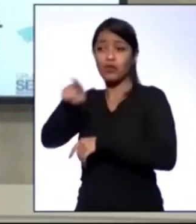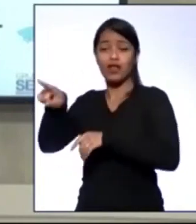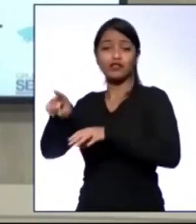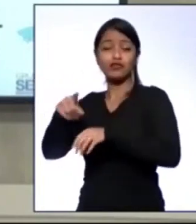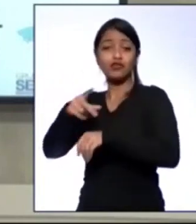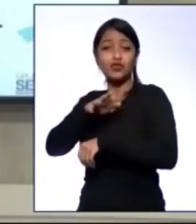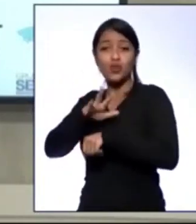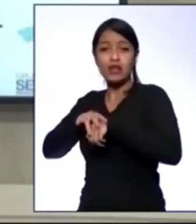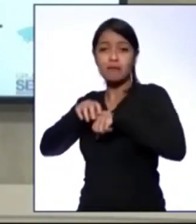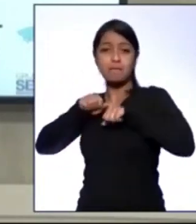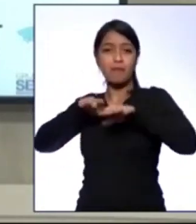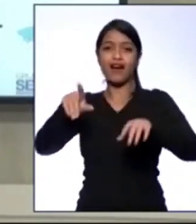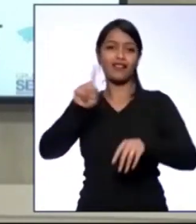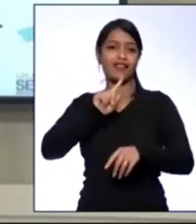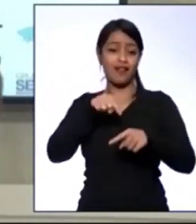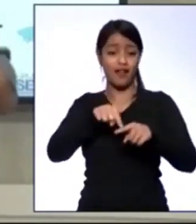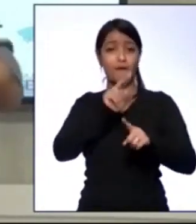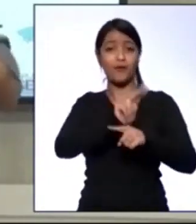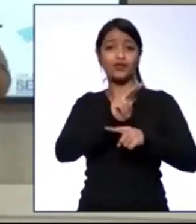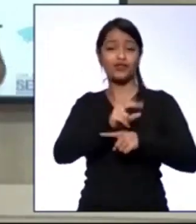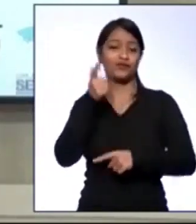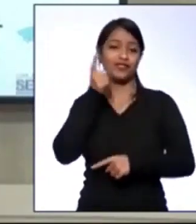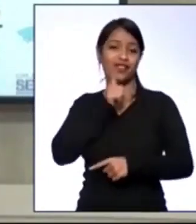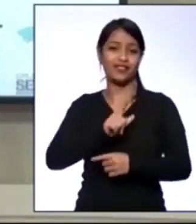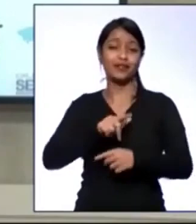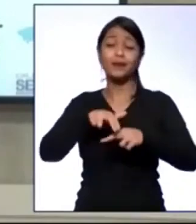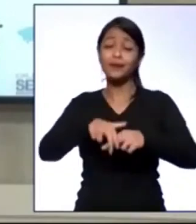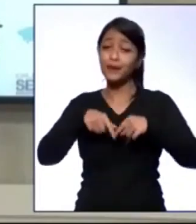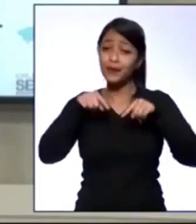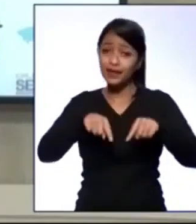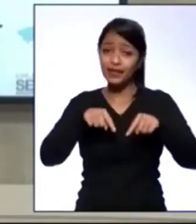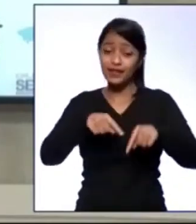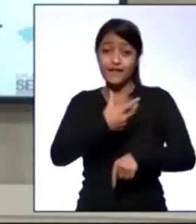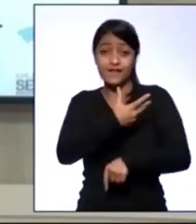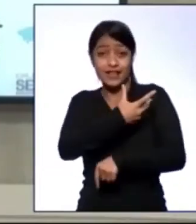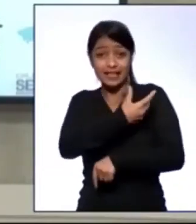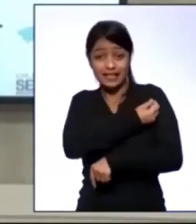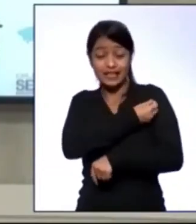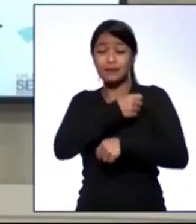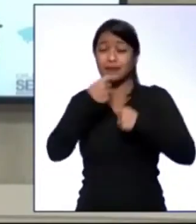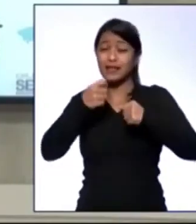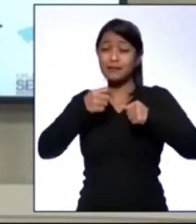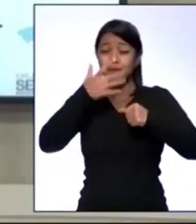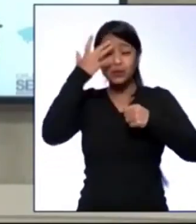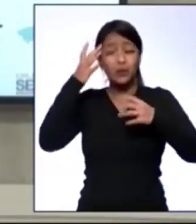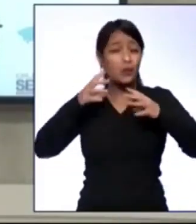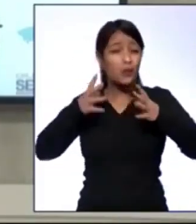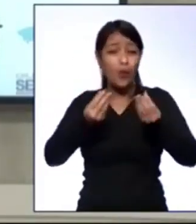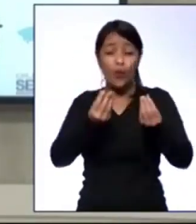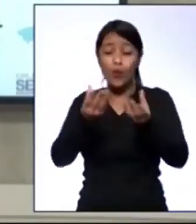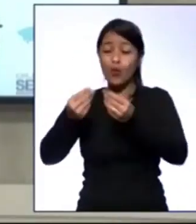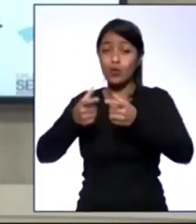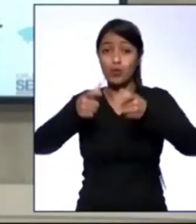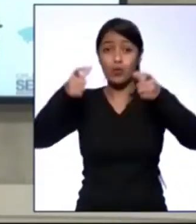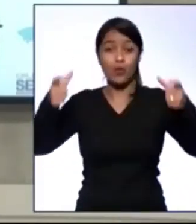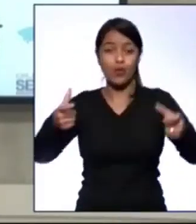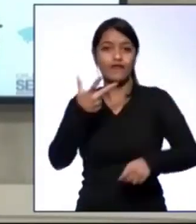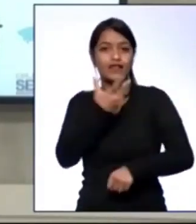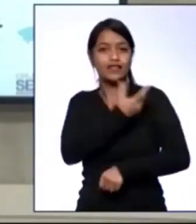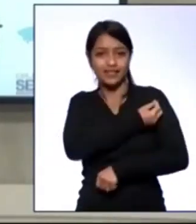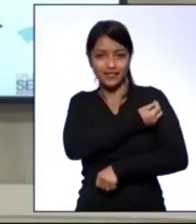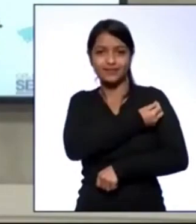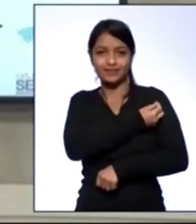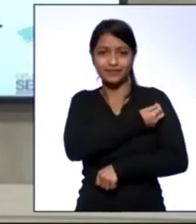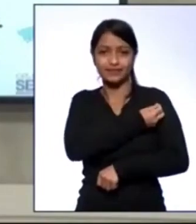isso que é importante que numa campanha de vacinação, um número muito grande dos indivíduos sejam vacinados. Então, o foco